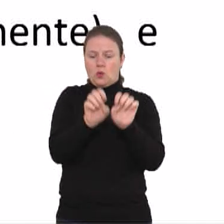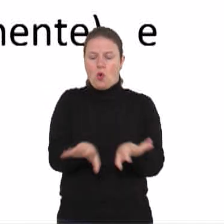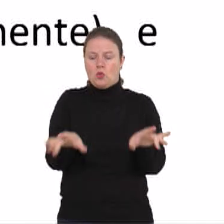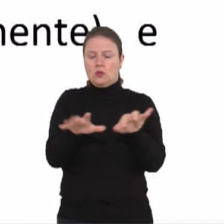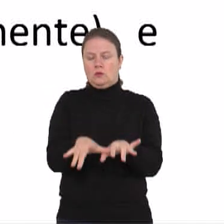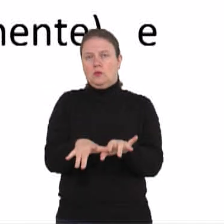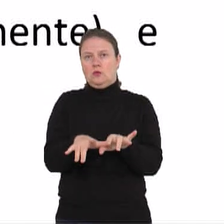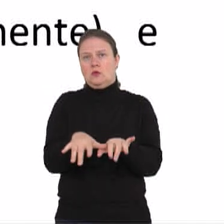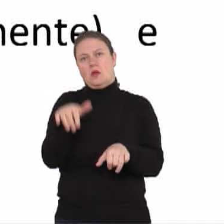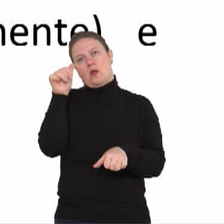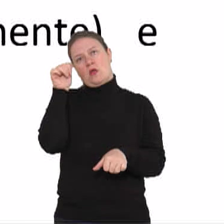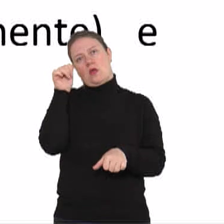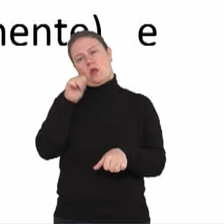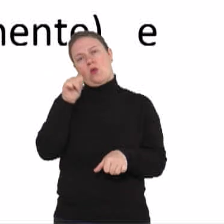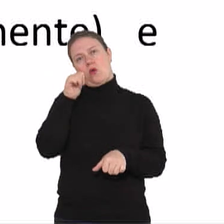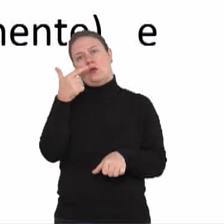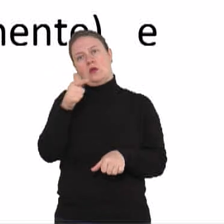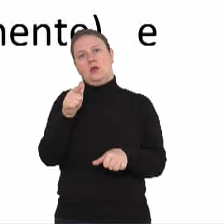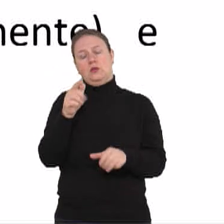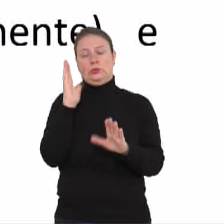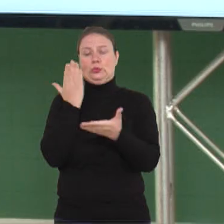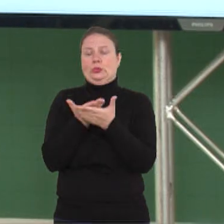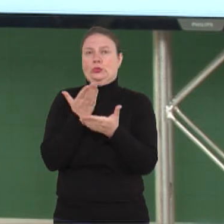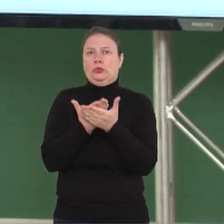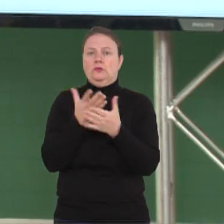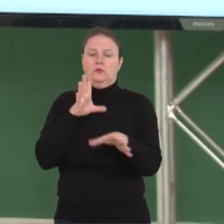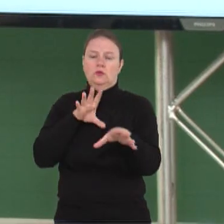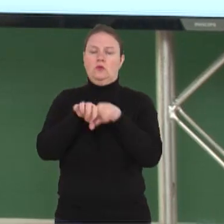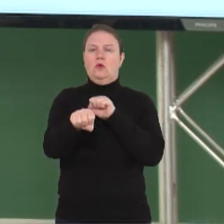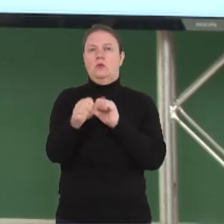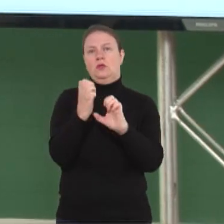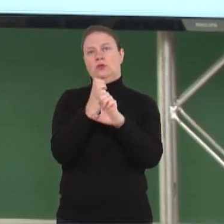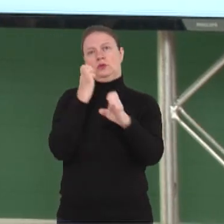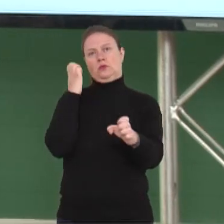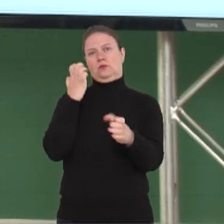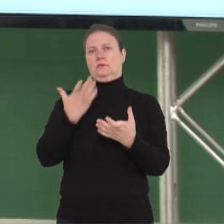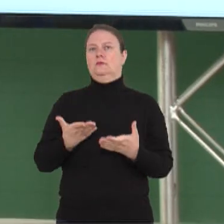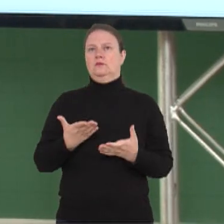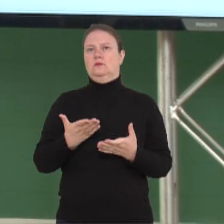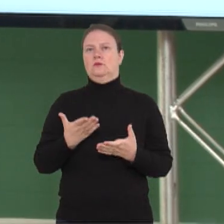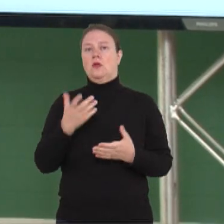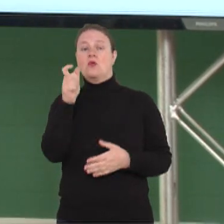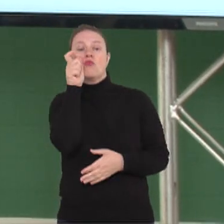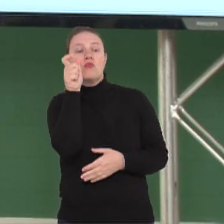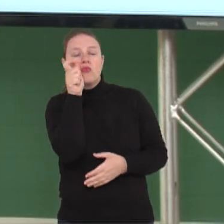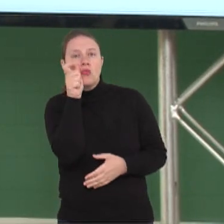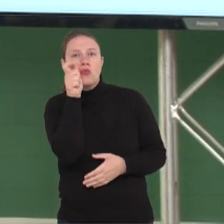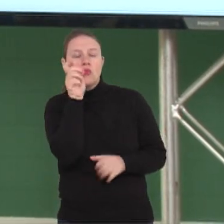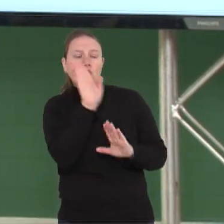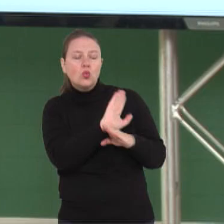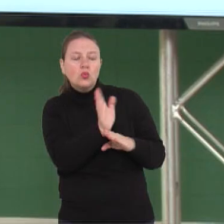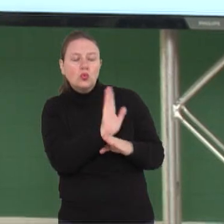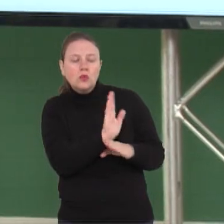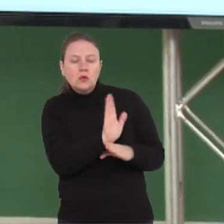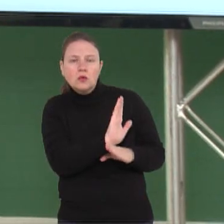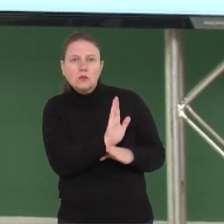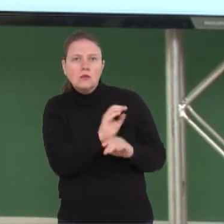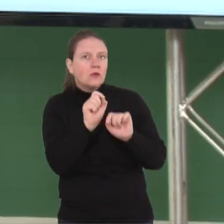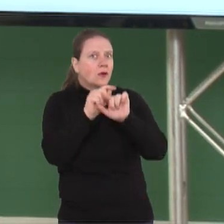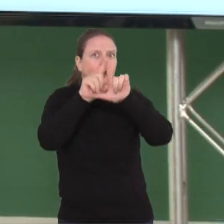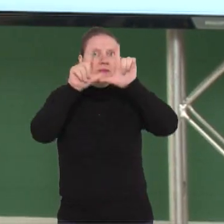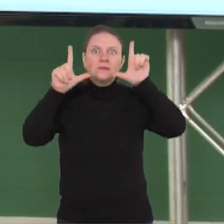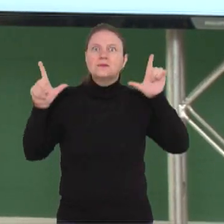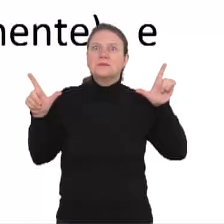quer estudar para se tornar engenheira. Tudo isso aqui, para quem viu o filme principalmente, está muito claro, é parte do filme. Então, de